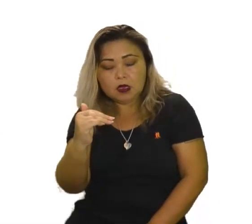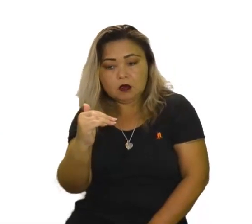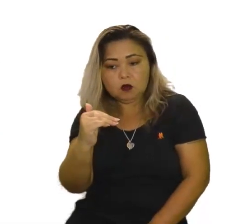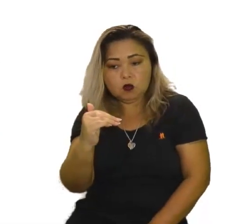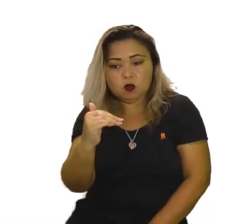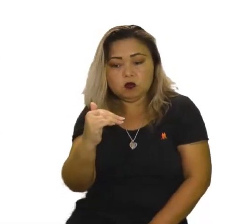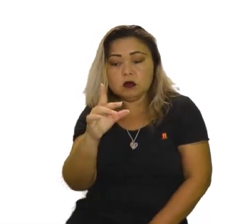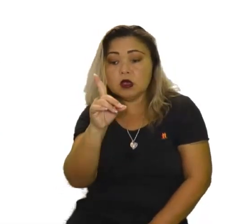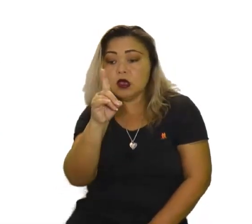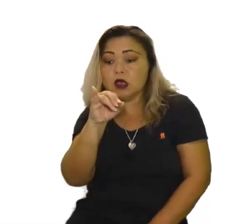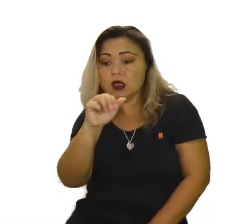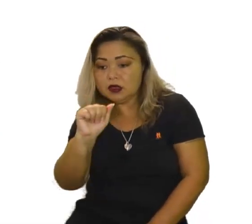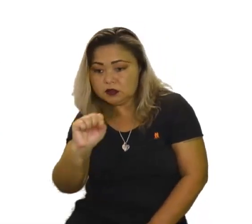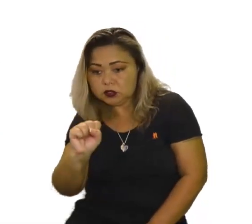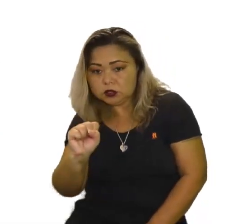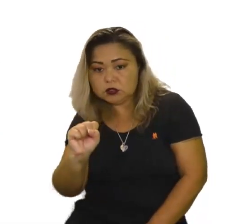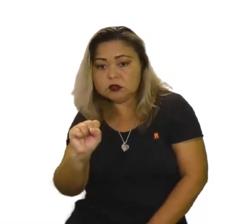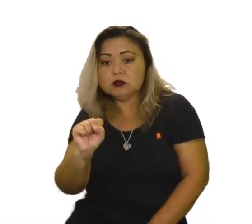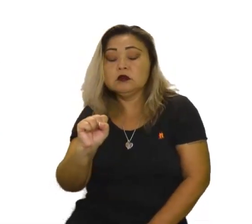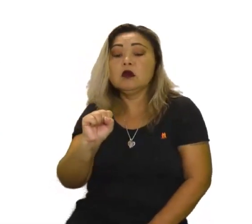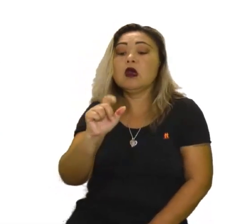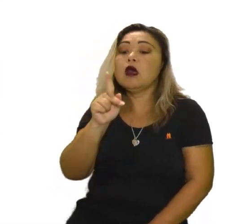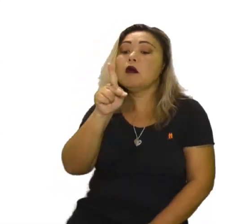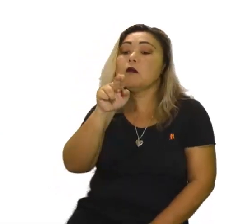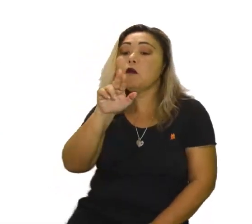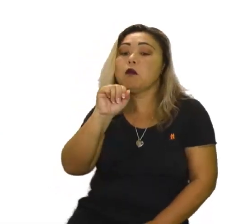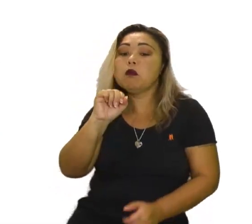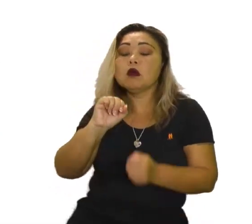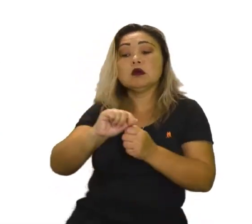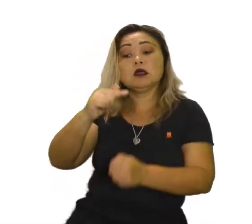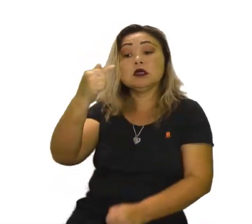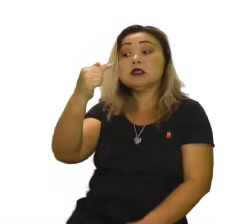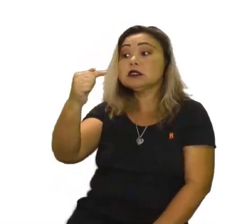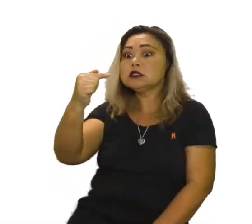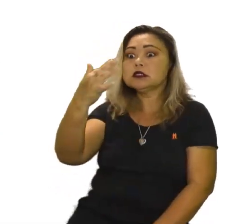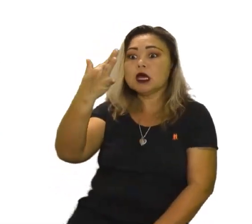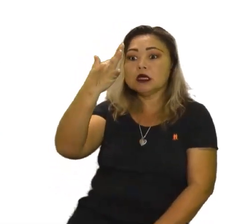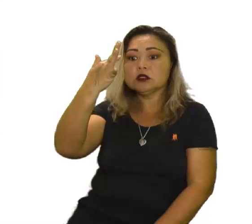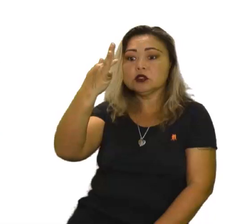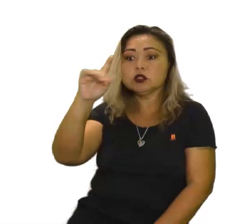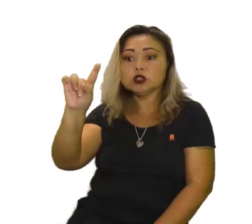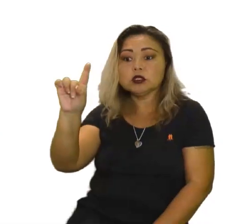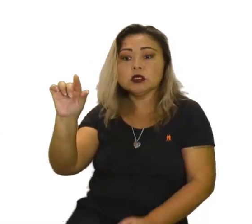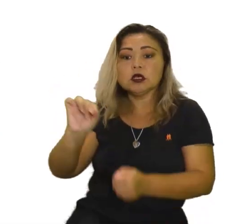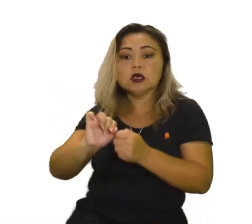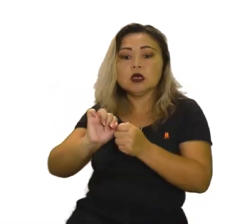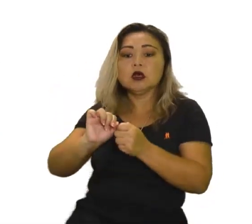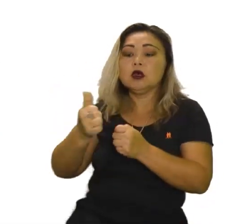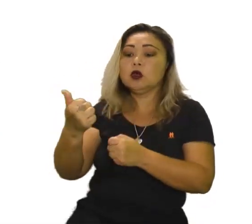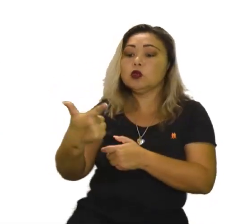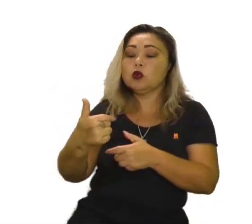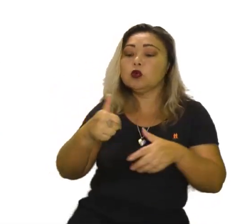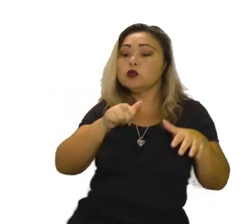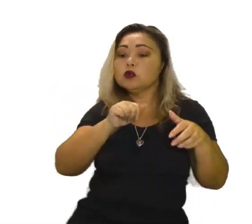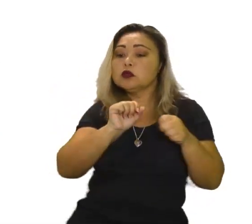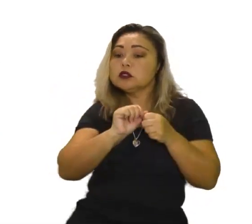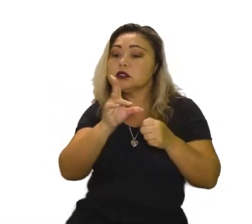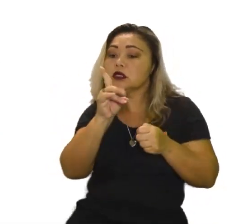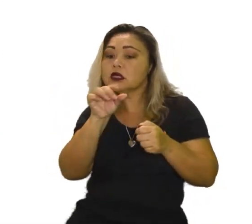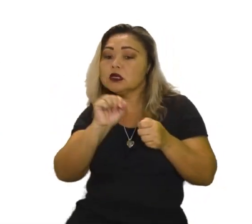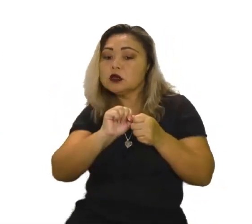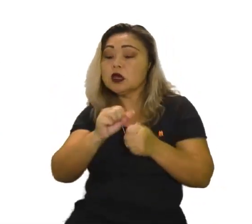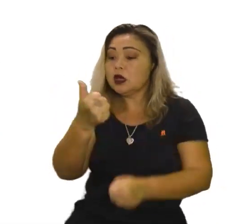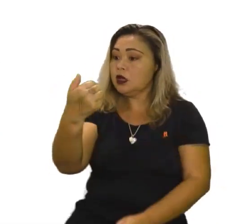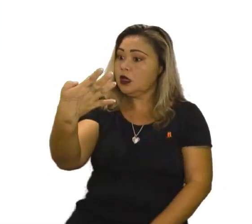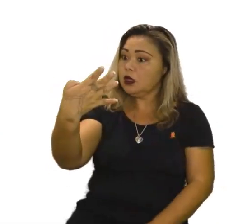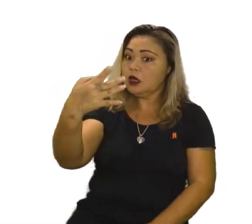de desenvolvimento. Para a pupa, são 7 dias rainha, 12 operárias e 14 dias e